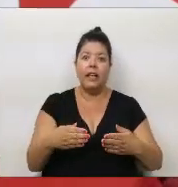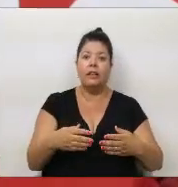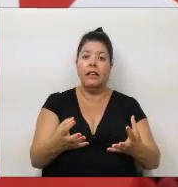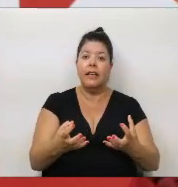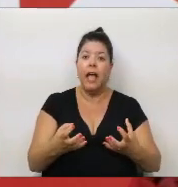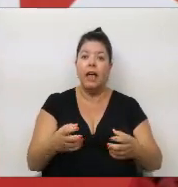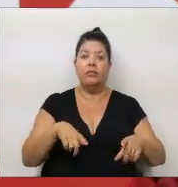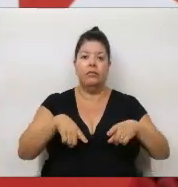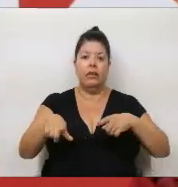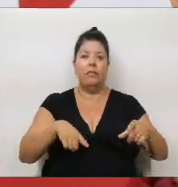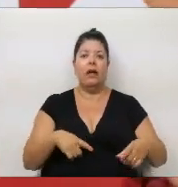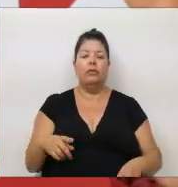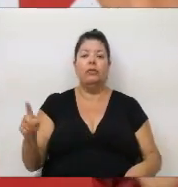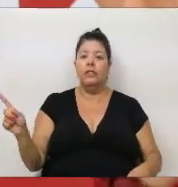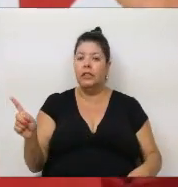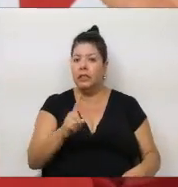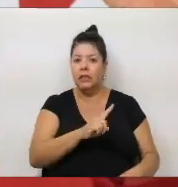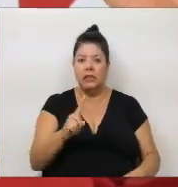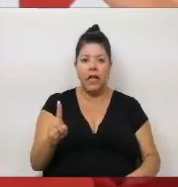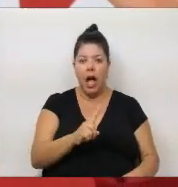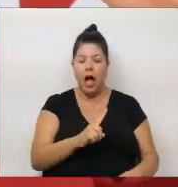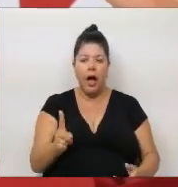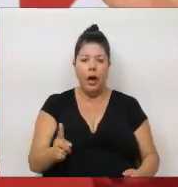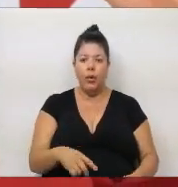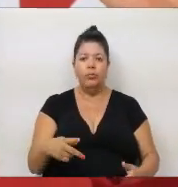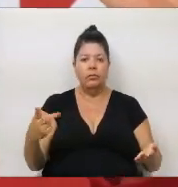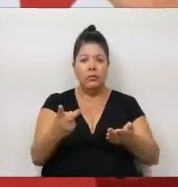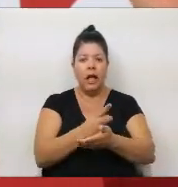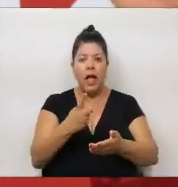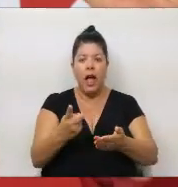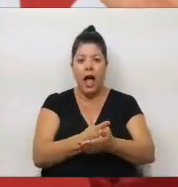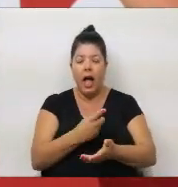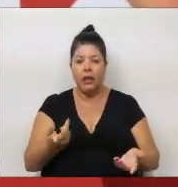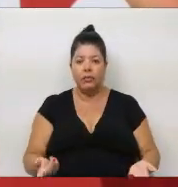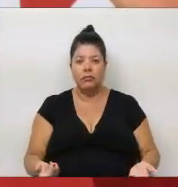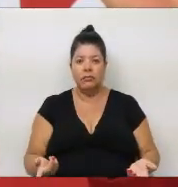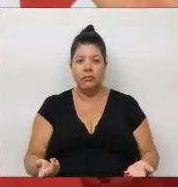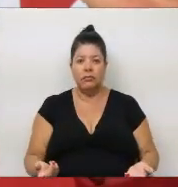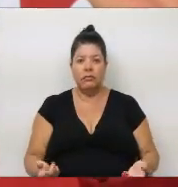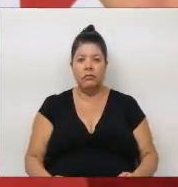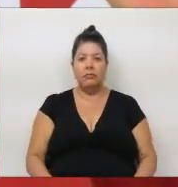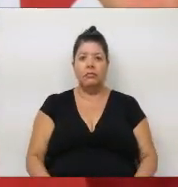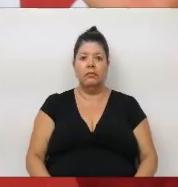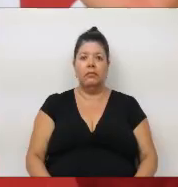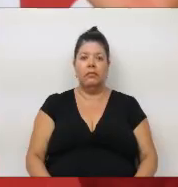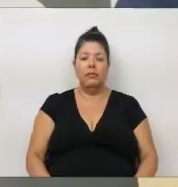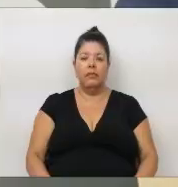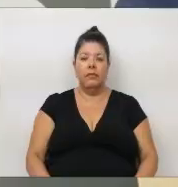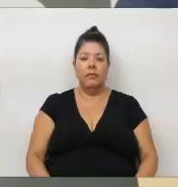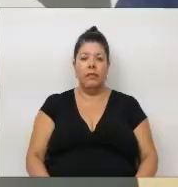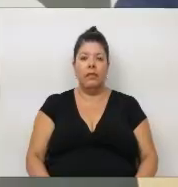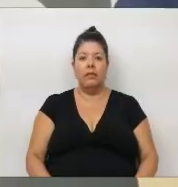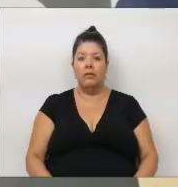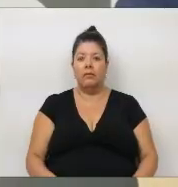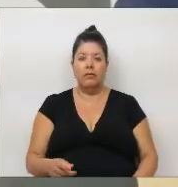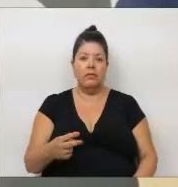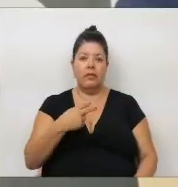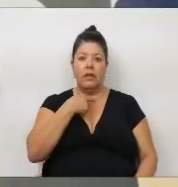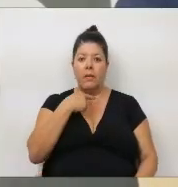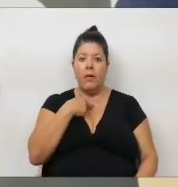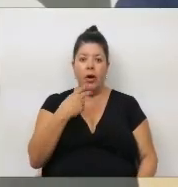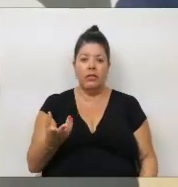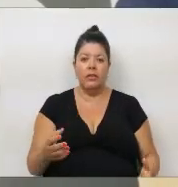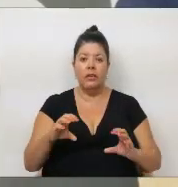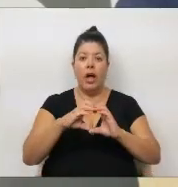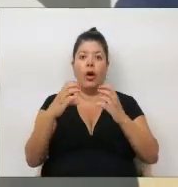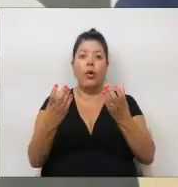favores... É, alguém nós vamos deixar de fora, e nós vamos deixar de fora quem está lá no bairro. A gente vai deixar de fora a